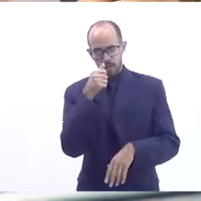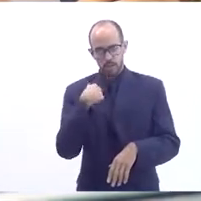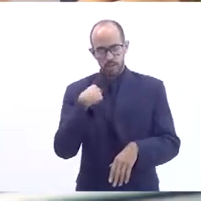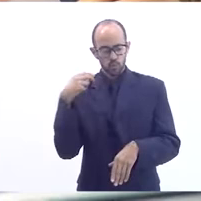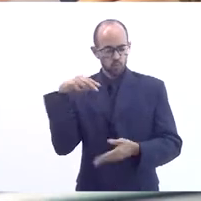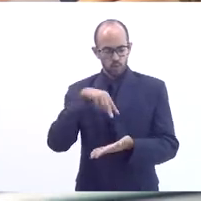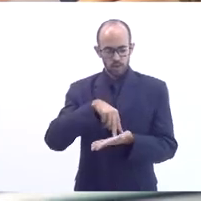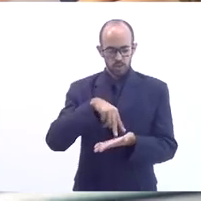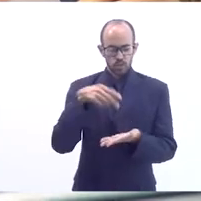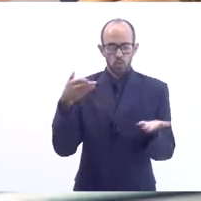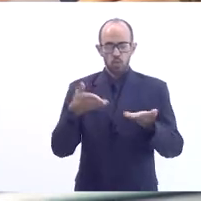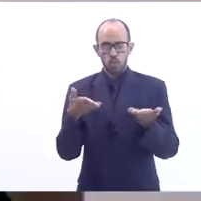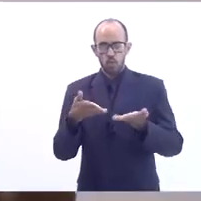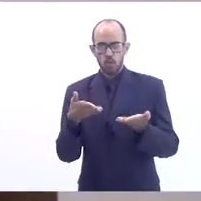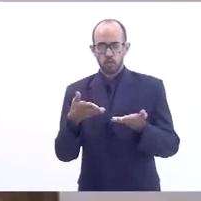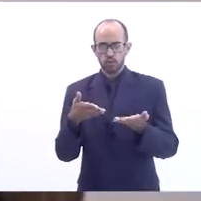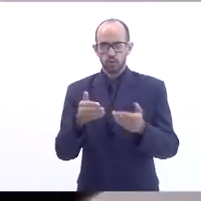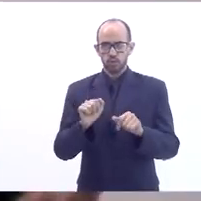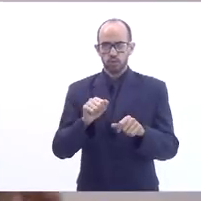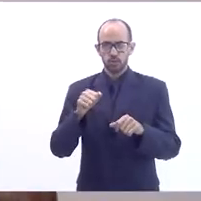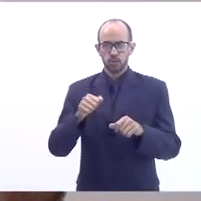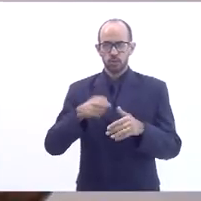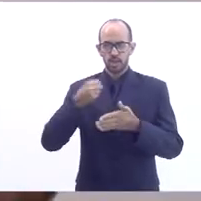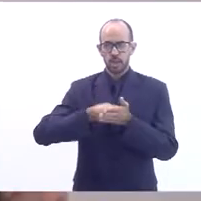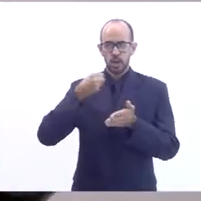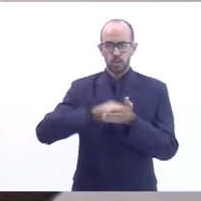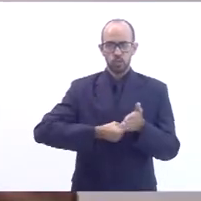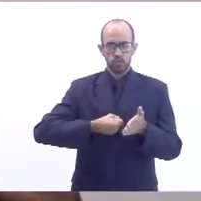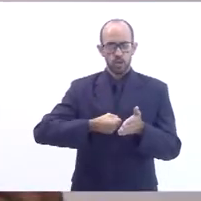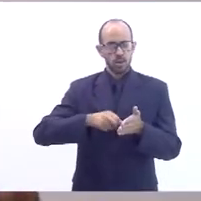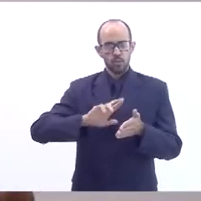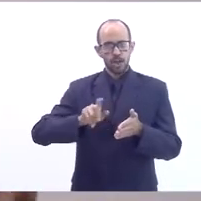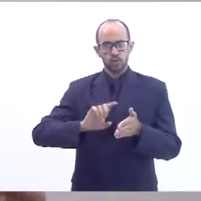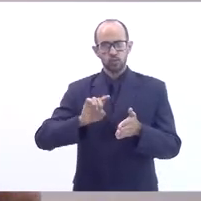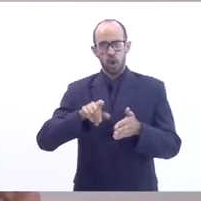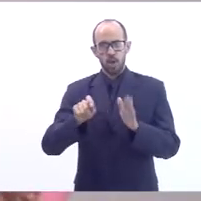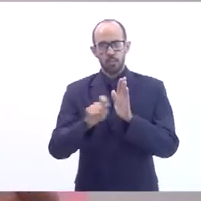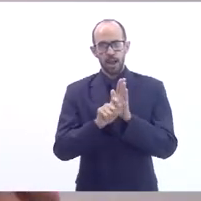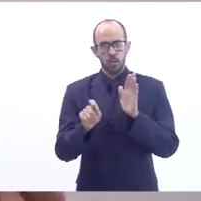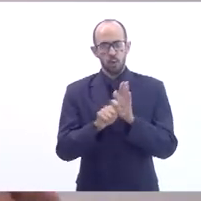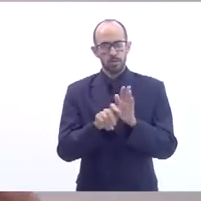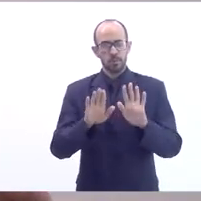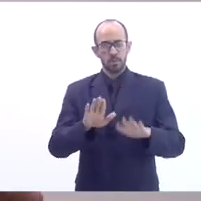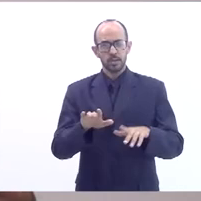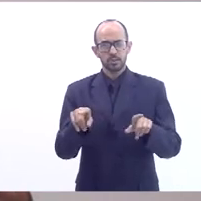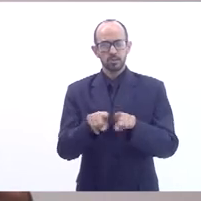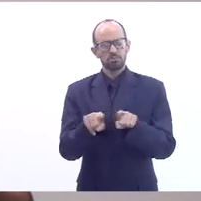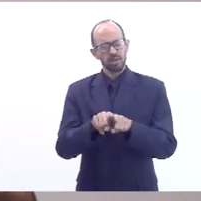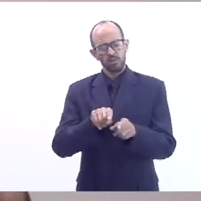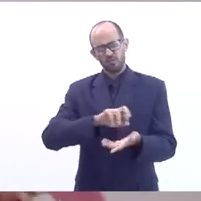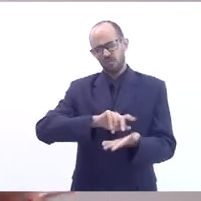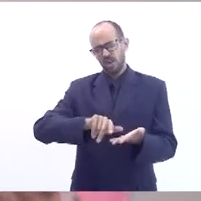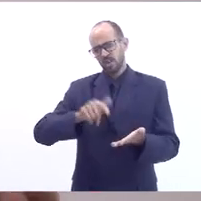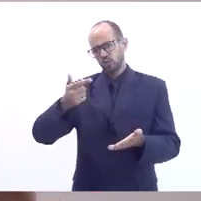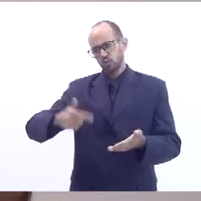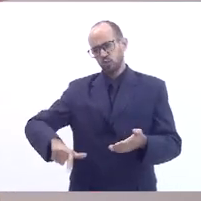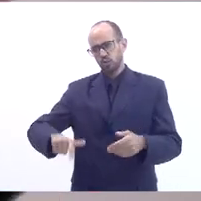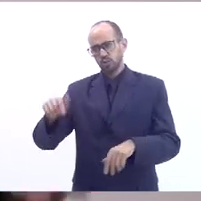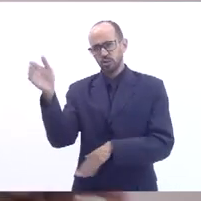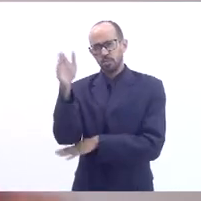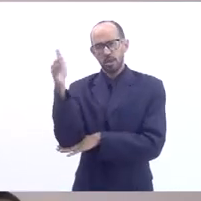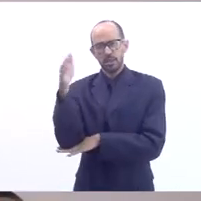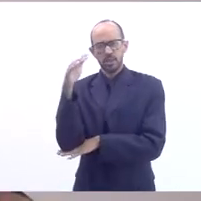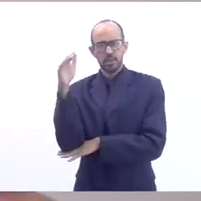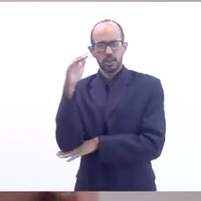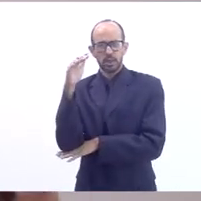é Envolvida com tantas faltas não são maconha né mas com várias outras né da bandeira do